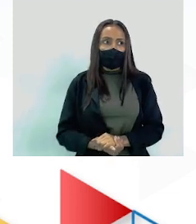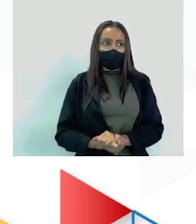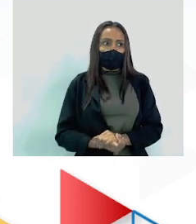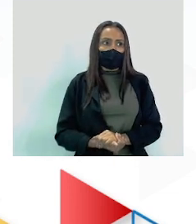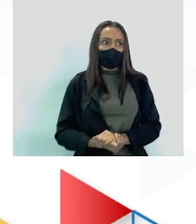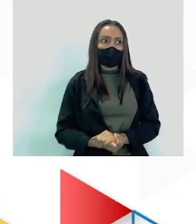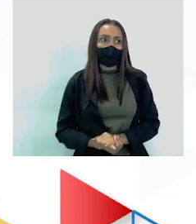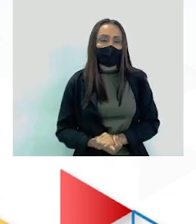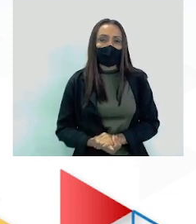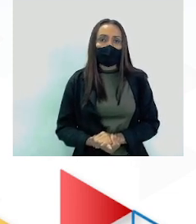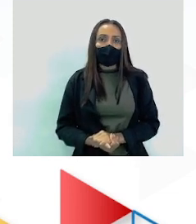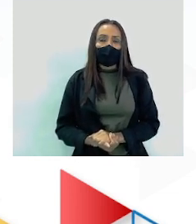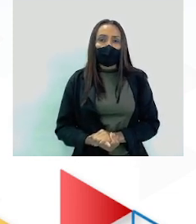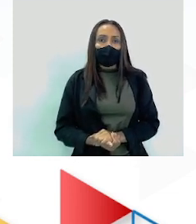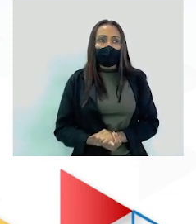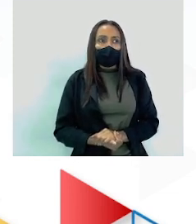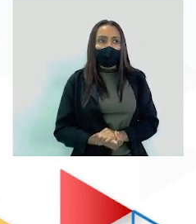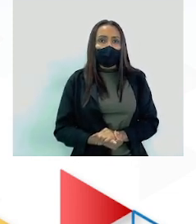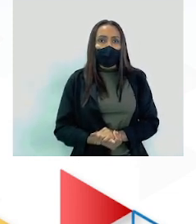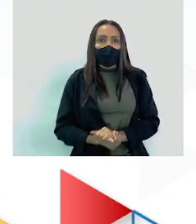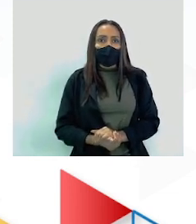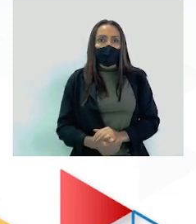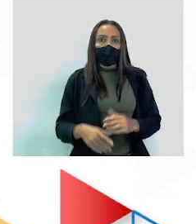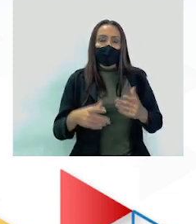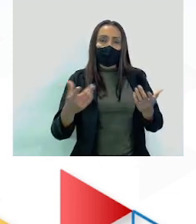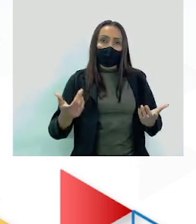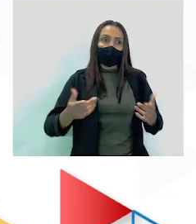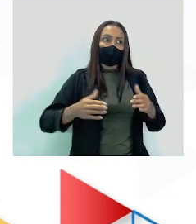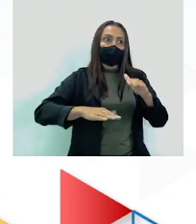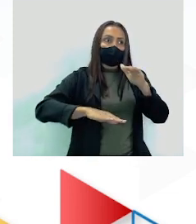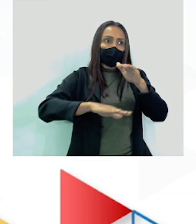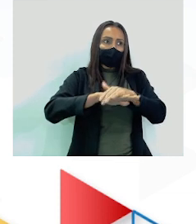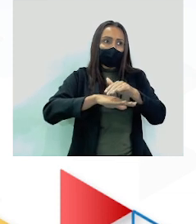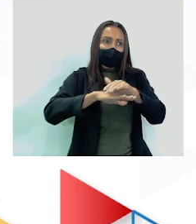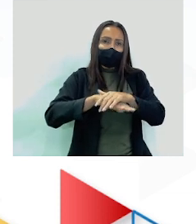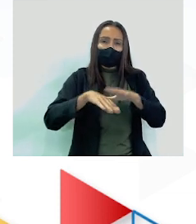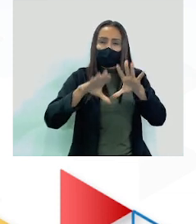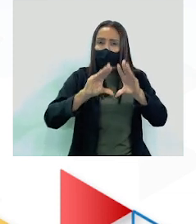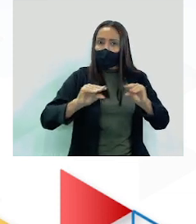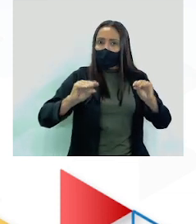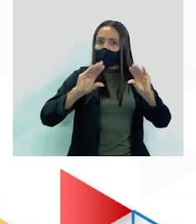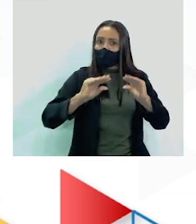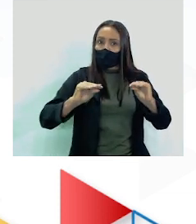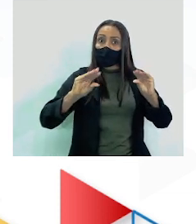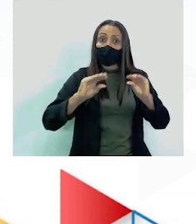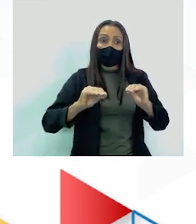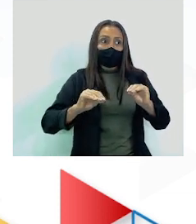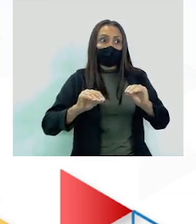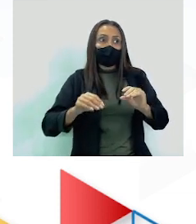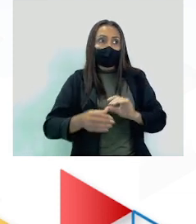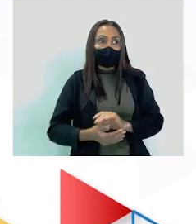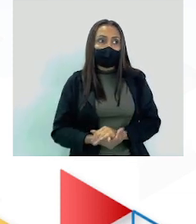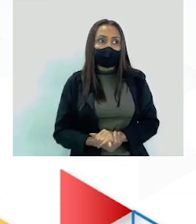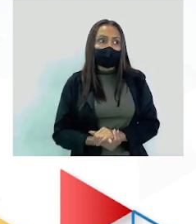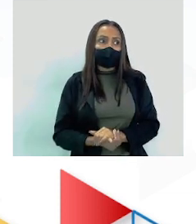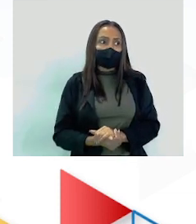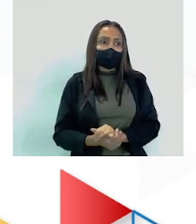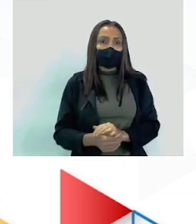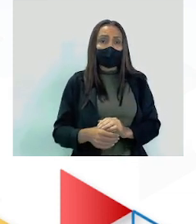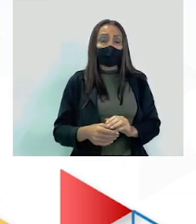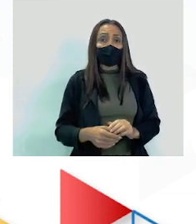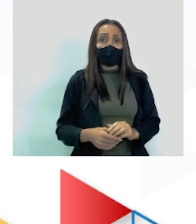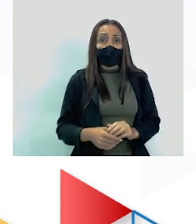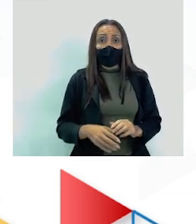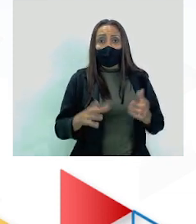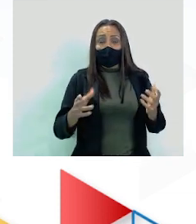se hidratando durante a prova. Né? O calçado já mais amaciado, dificilmente se utiliza